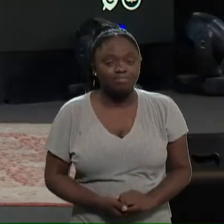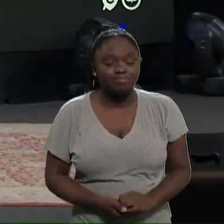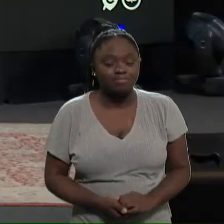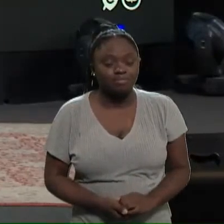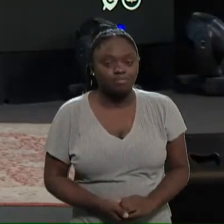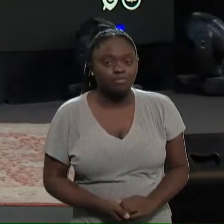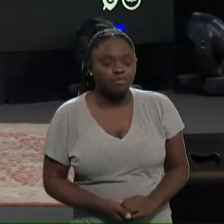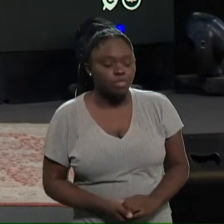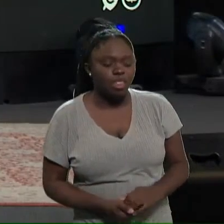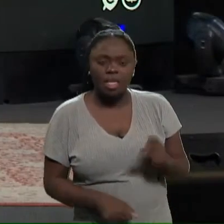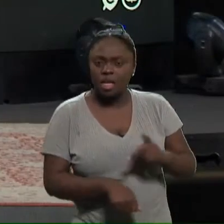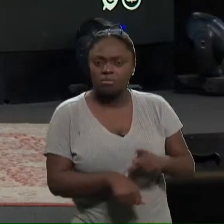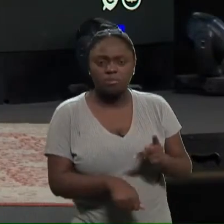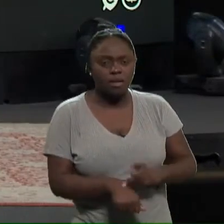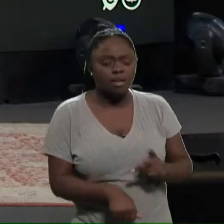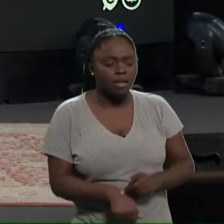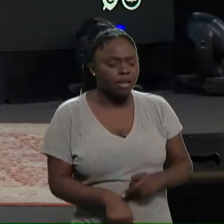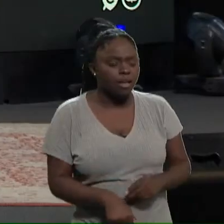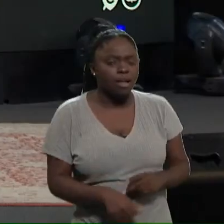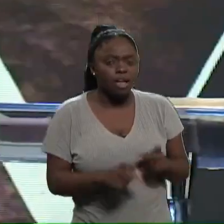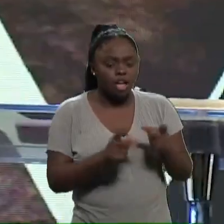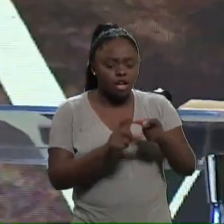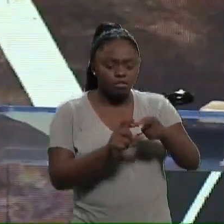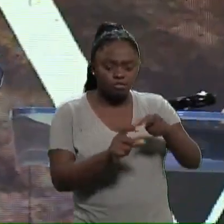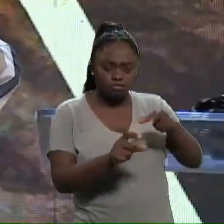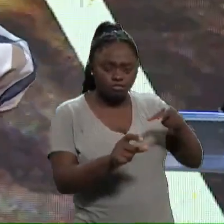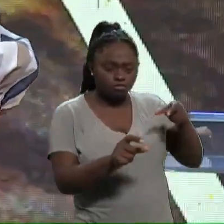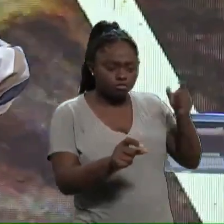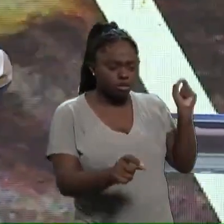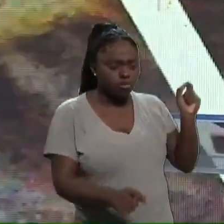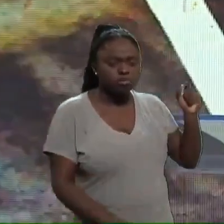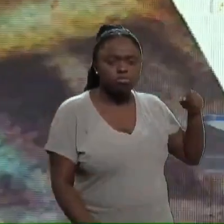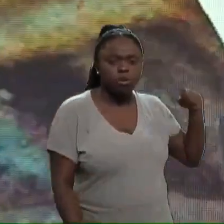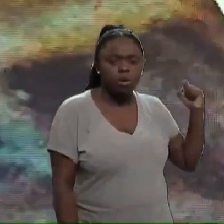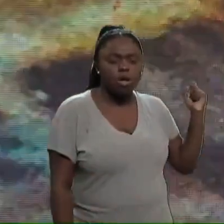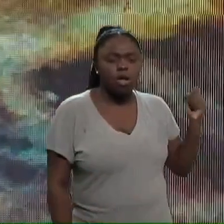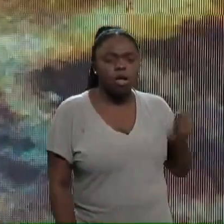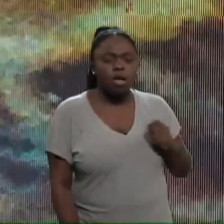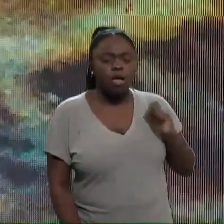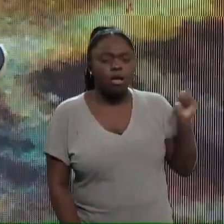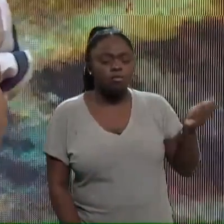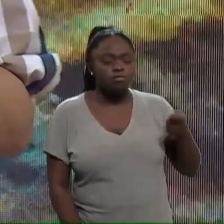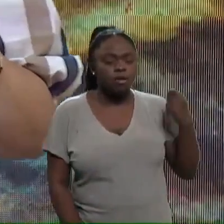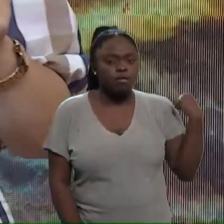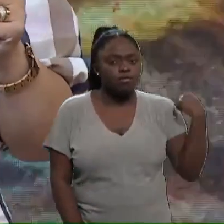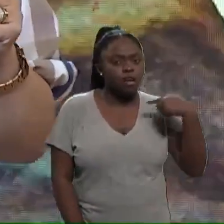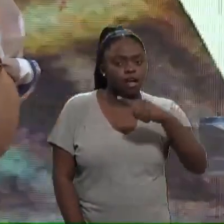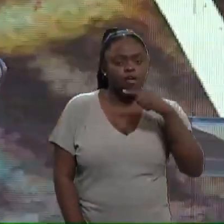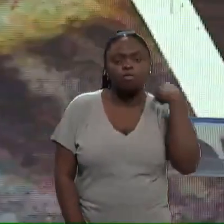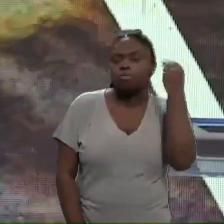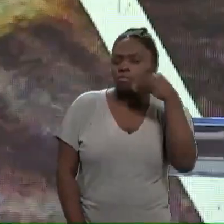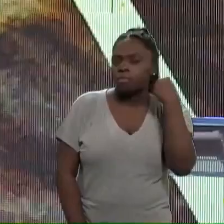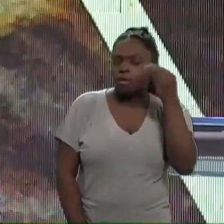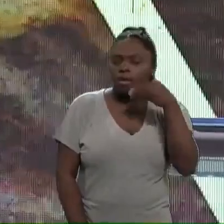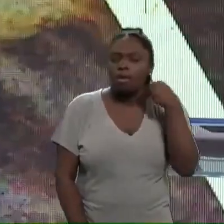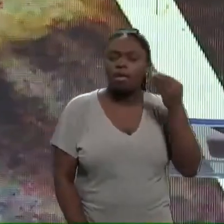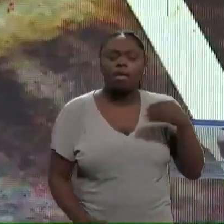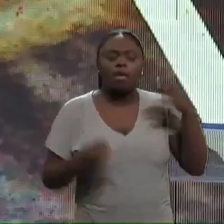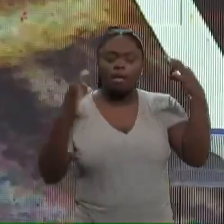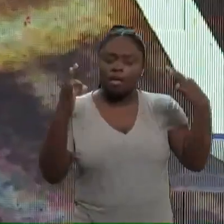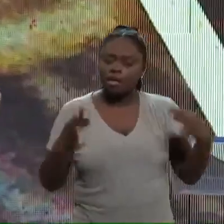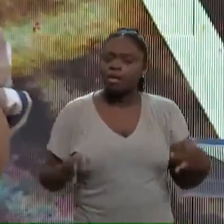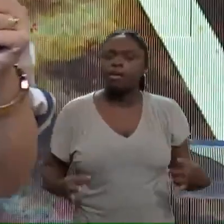Davi vai com a pedra. Davi vai com a funda. Davi vai com experiência. Davi vai com a